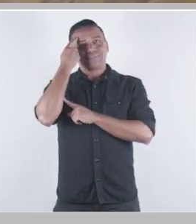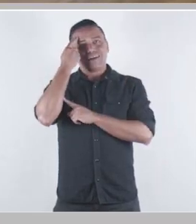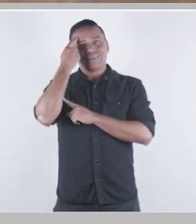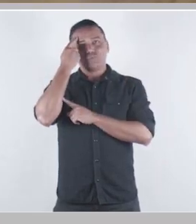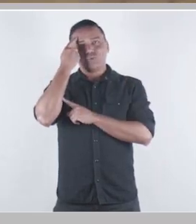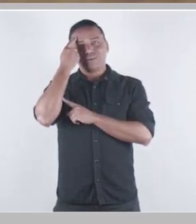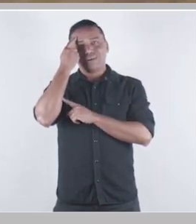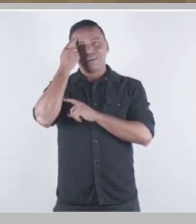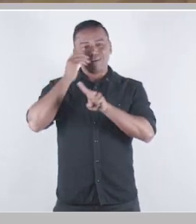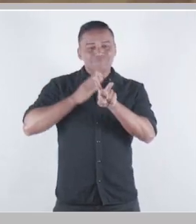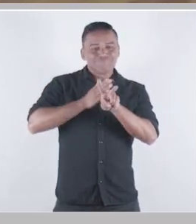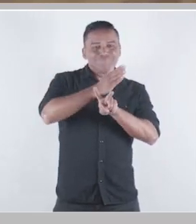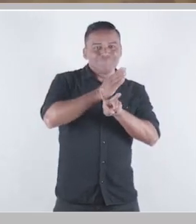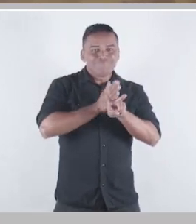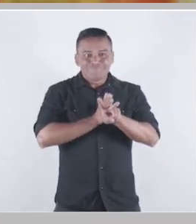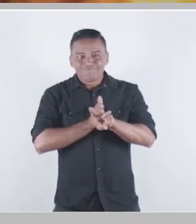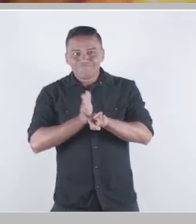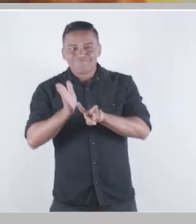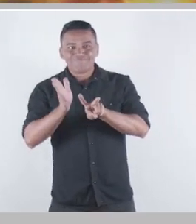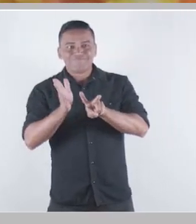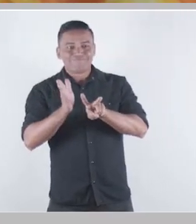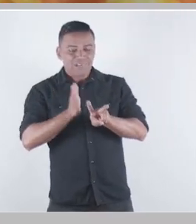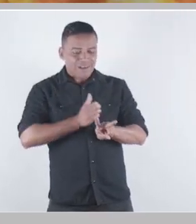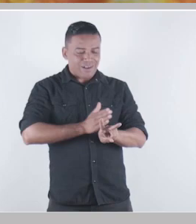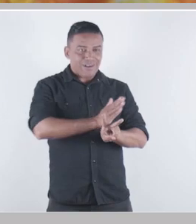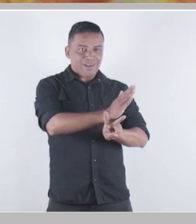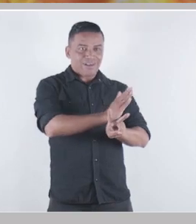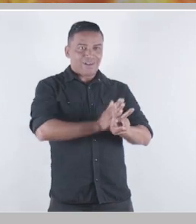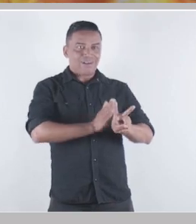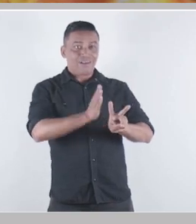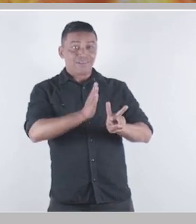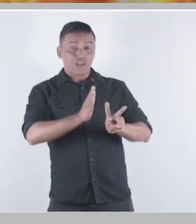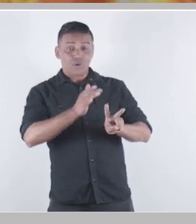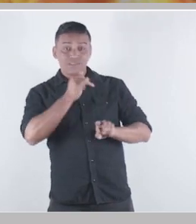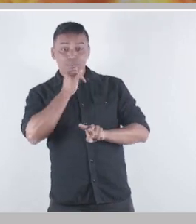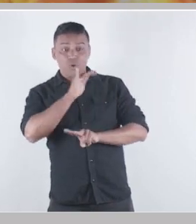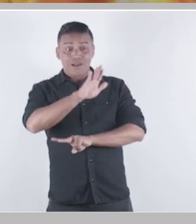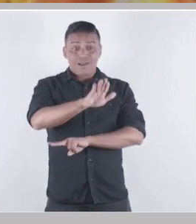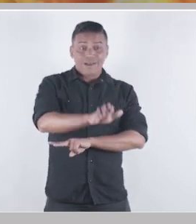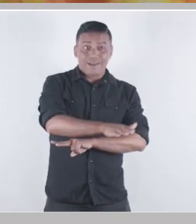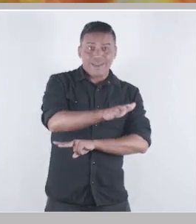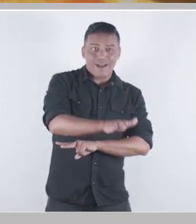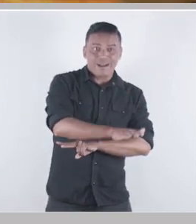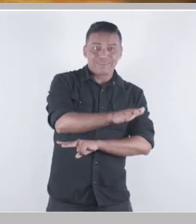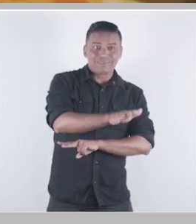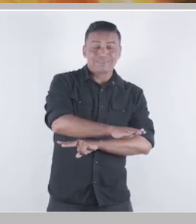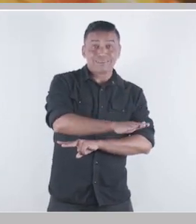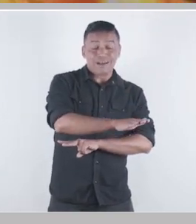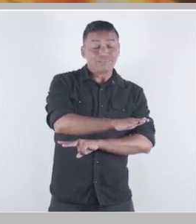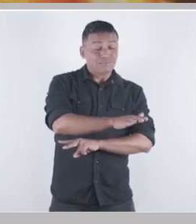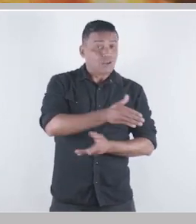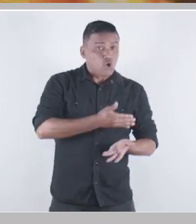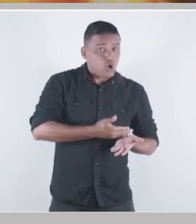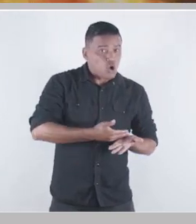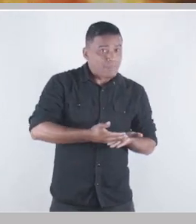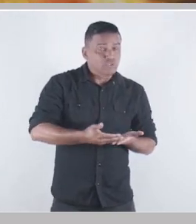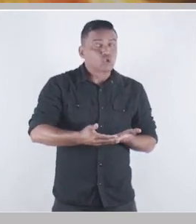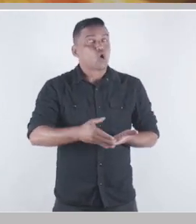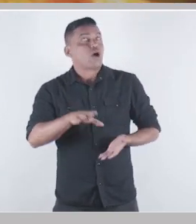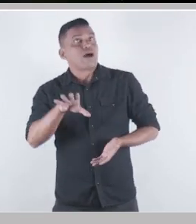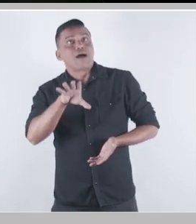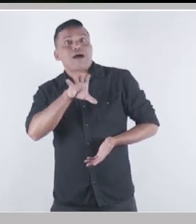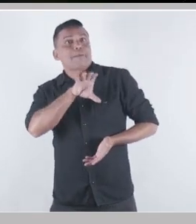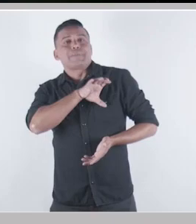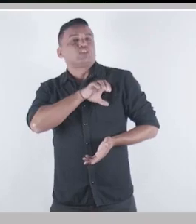dualidade do Alexandre criança, né, aquele que começou a se apaixonar assim